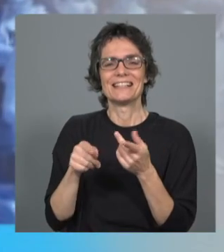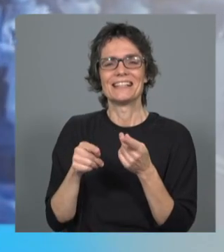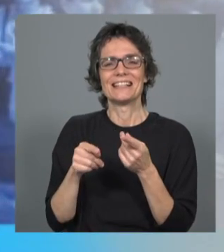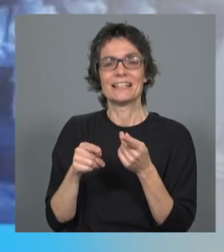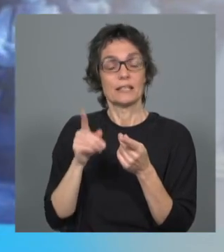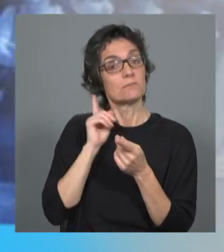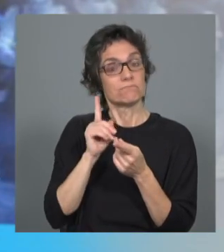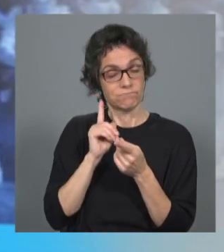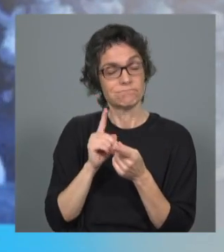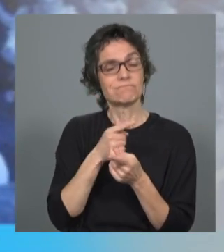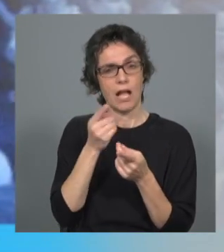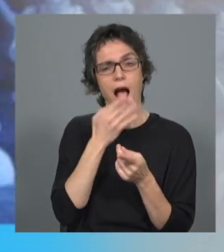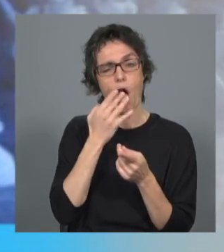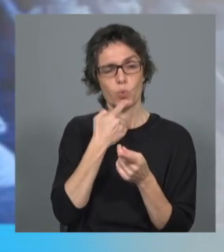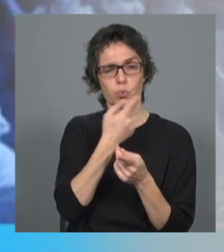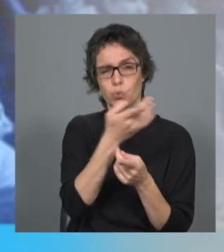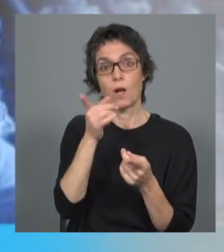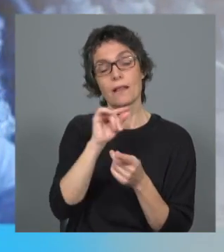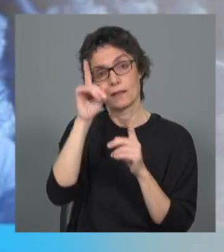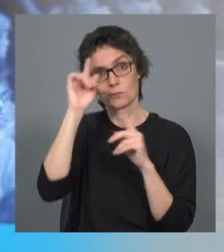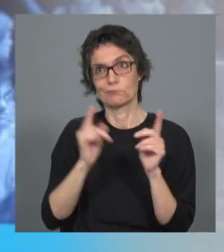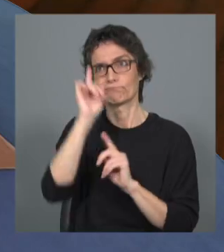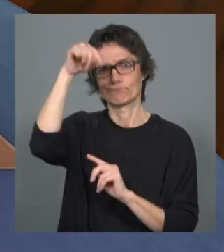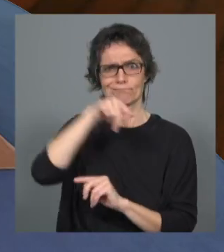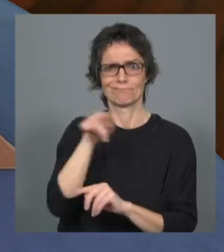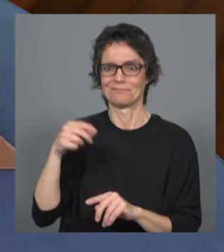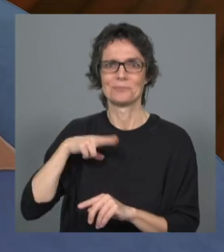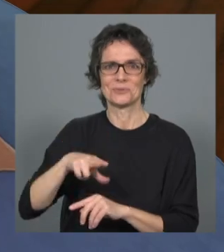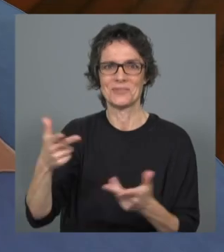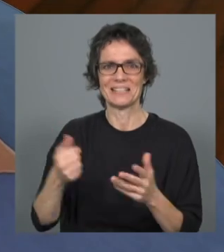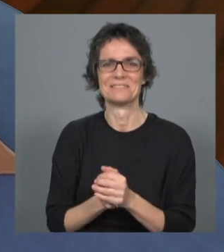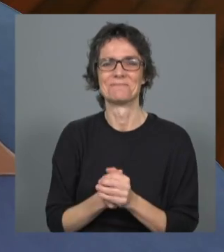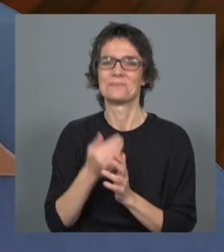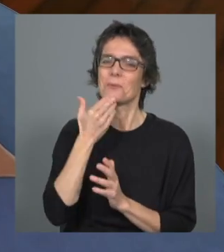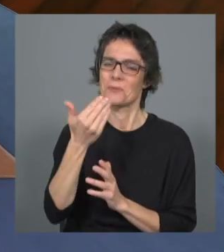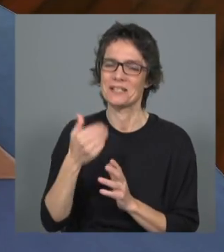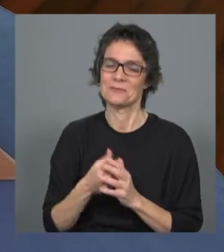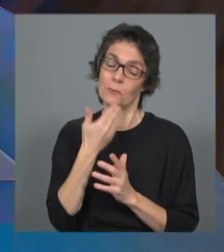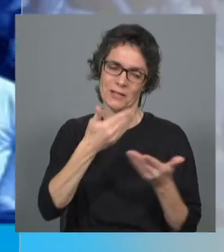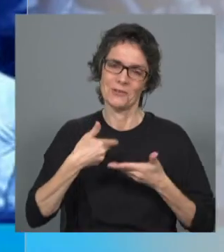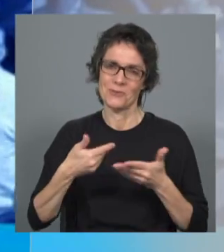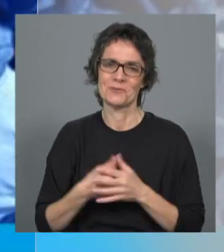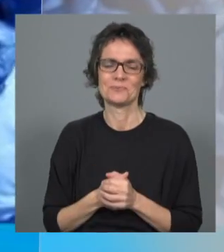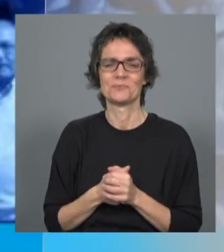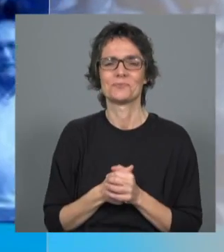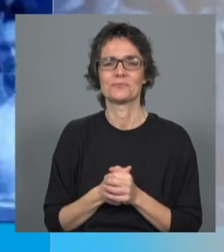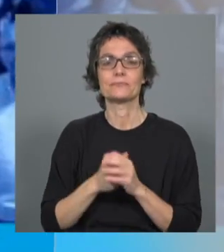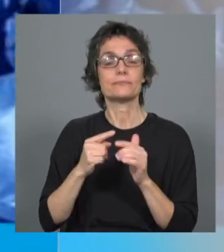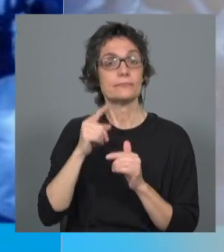importante para tantos alunos e professores de norte a sul do país. Obrigado pela vossa presença hoje aqui. Obrigado. Lembro que logo